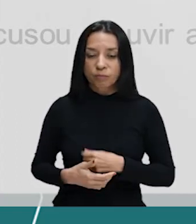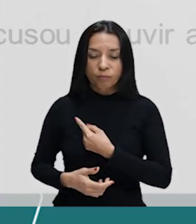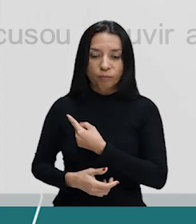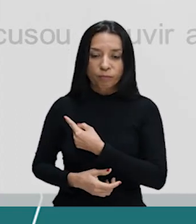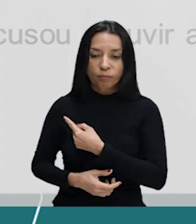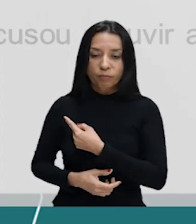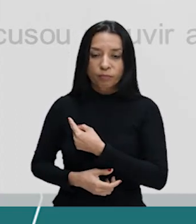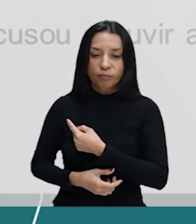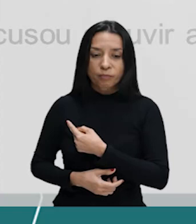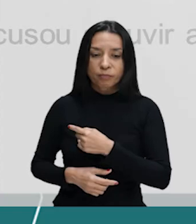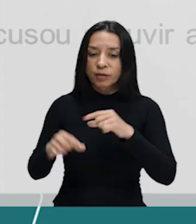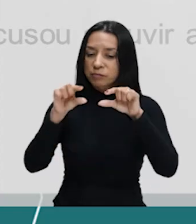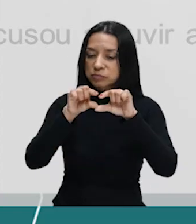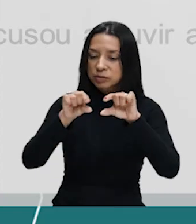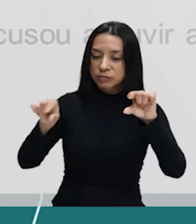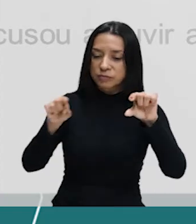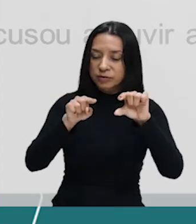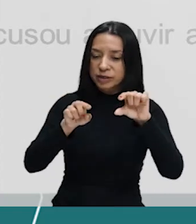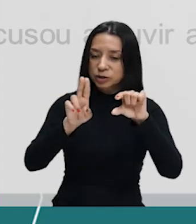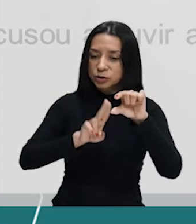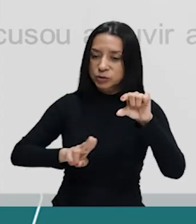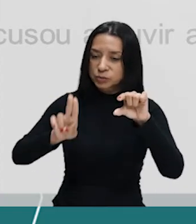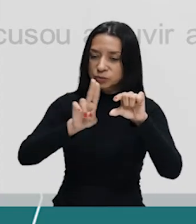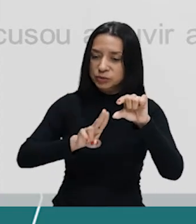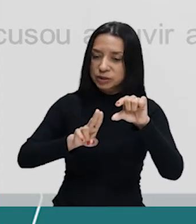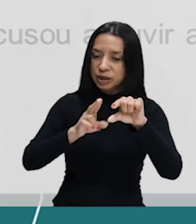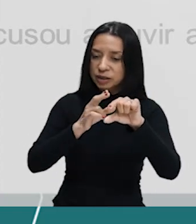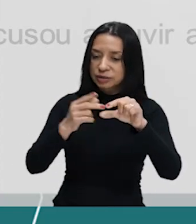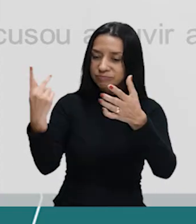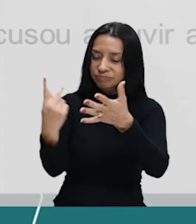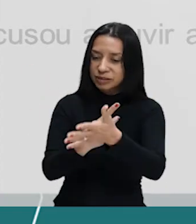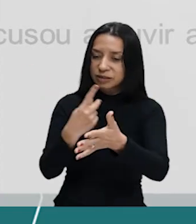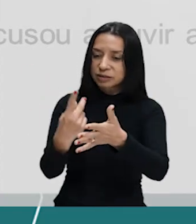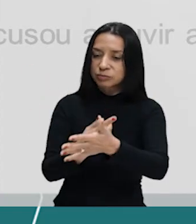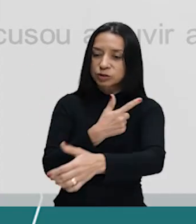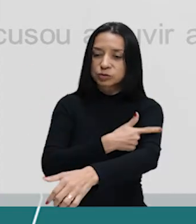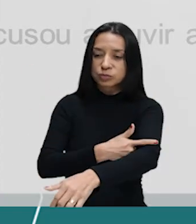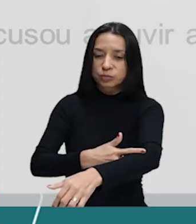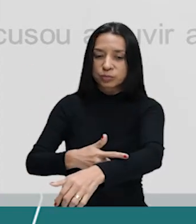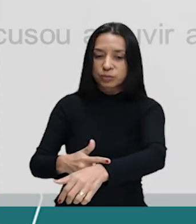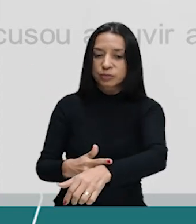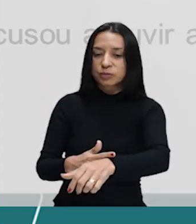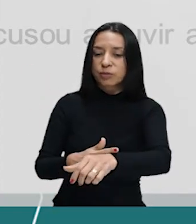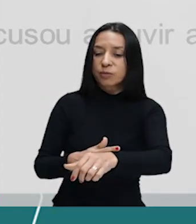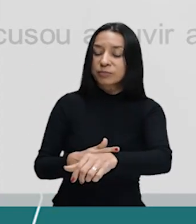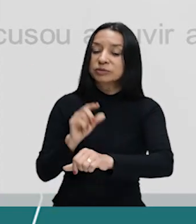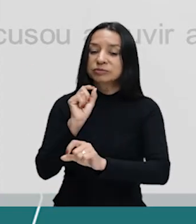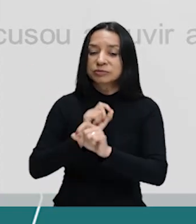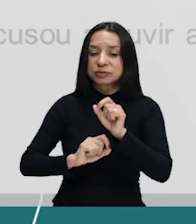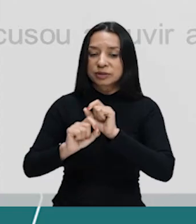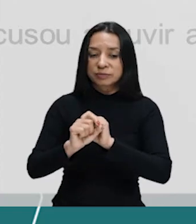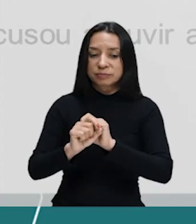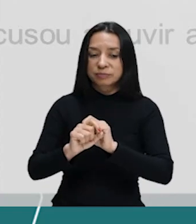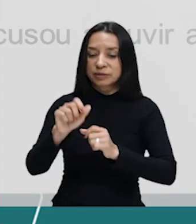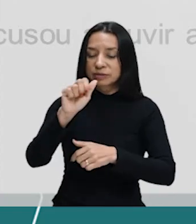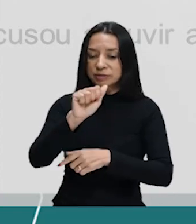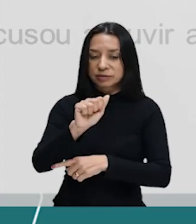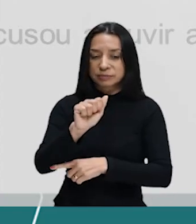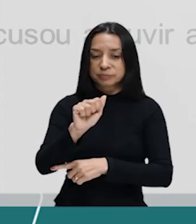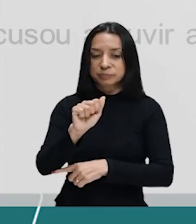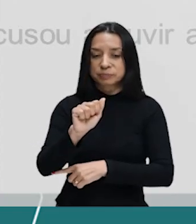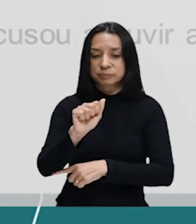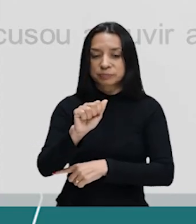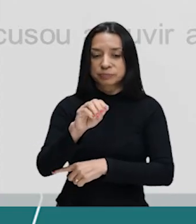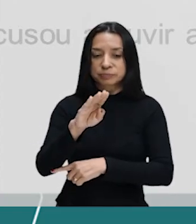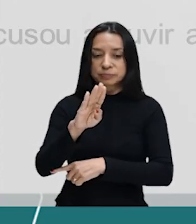Qual seria? Os reitores da universidade recebem o título de Vossa Magnificência. Sua Excelência, o senhor ministro,